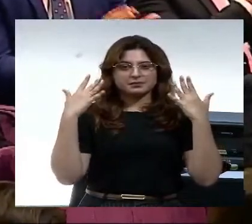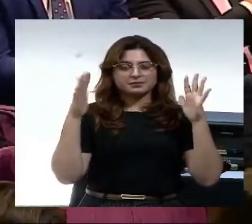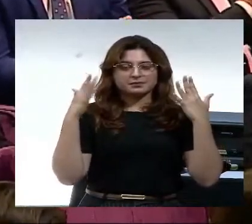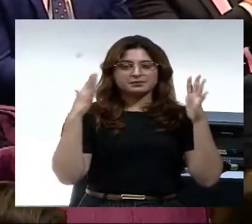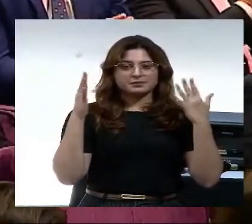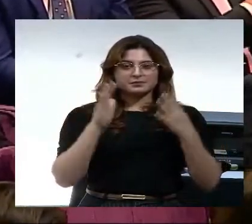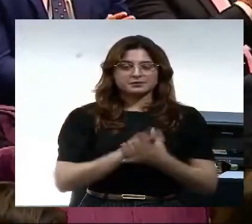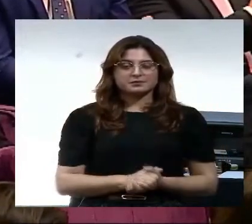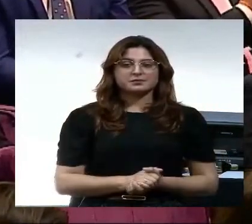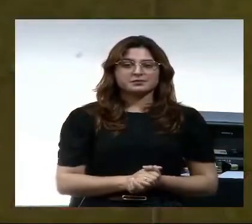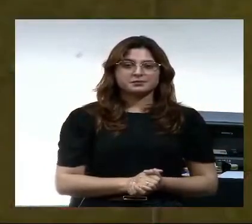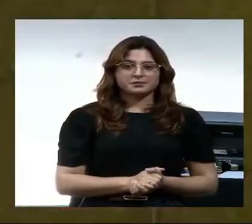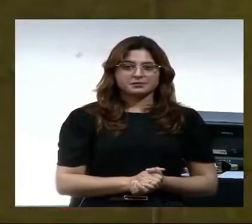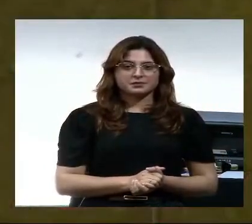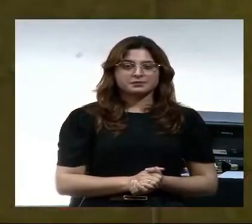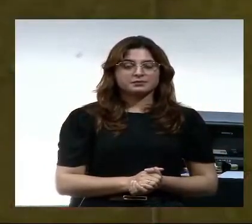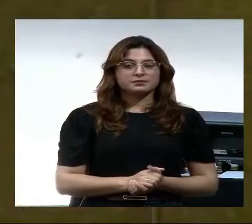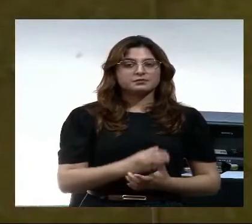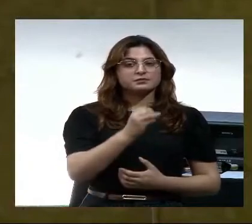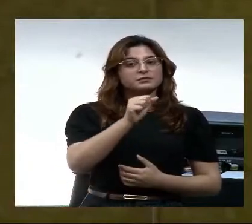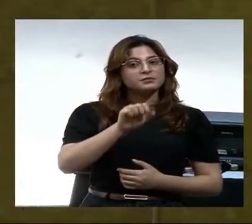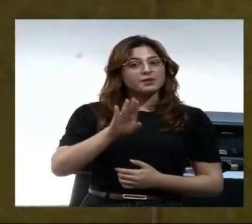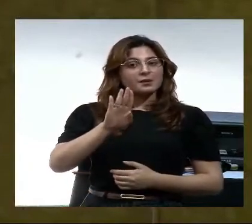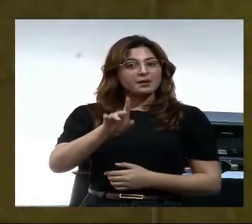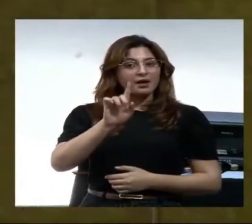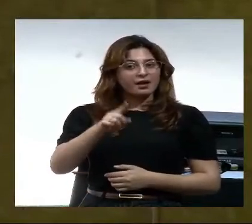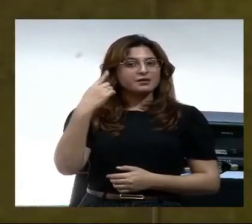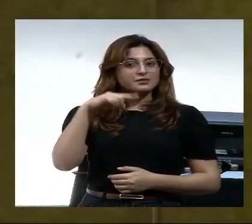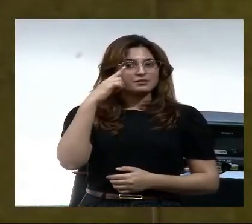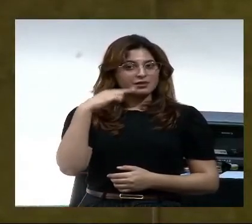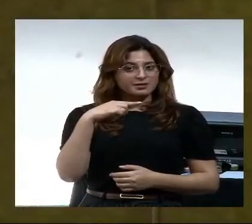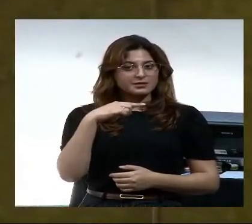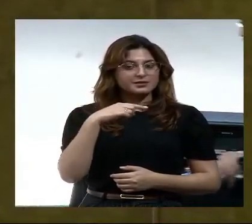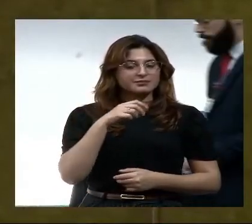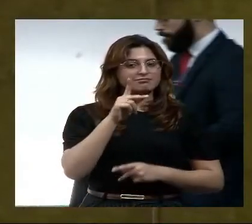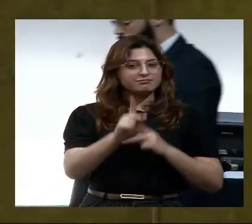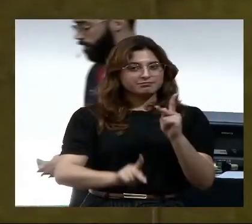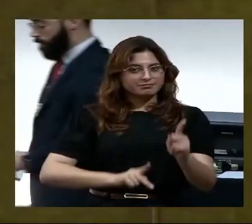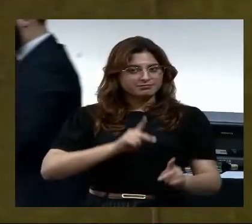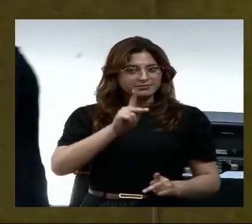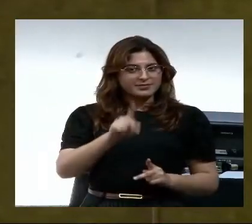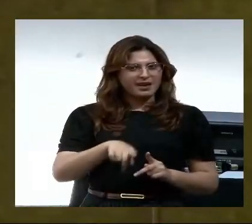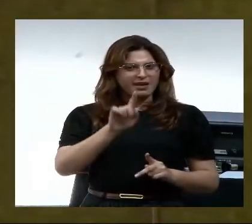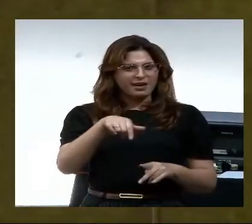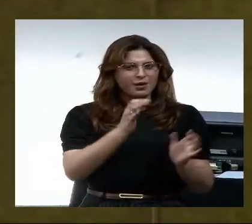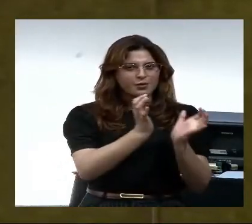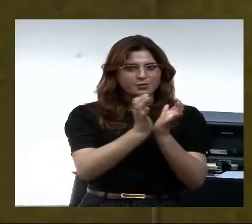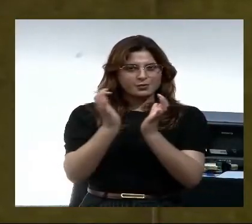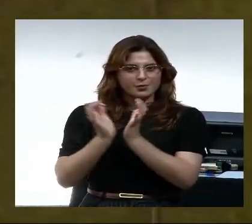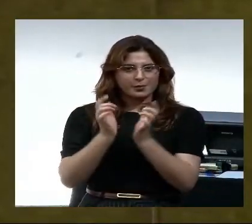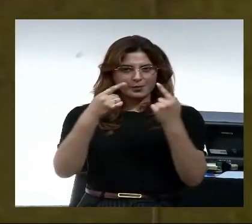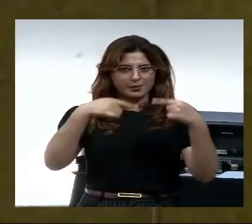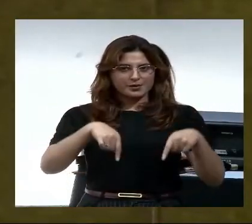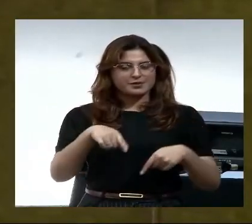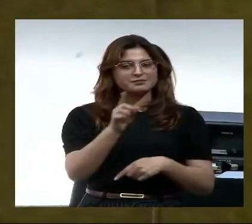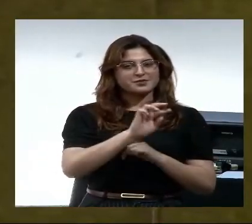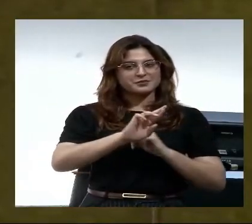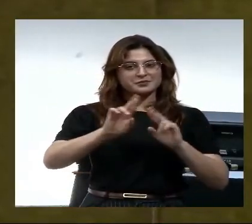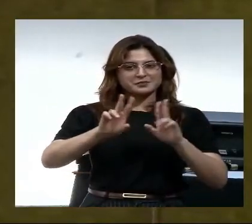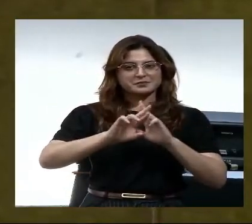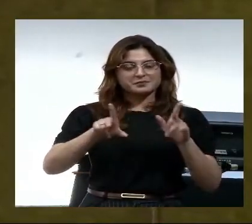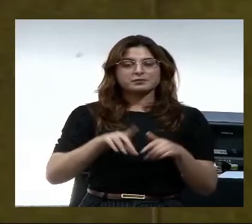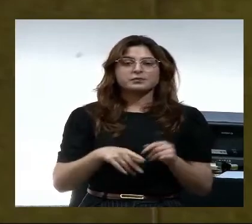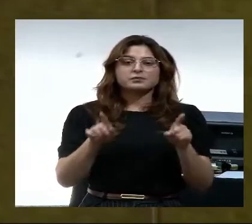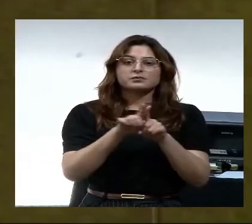Isso porque a OAB é da advocacia e da sociedade, e não de grupos políticos ideológicos. A OAB